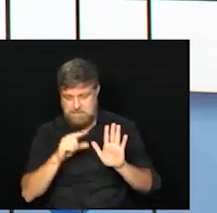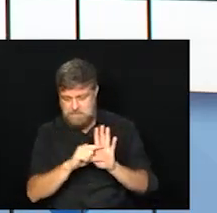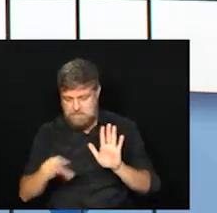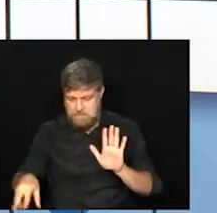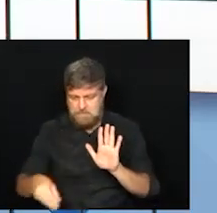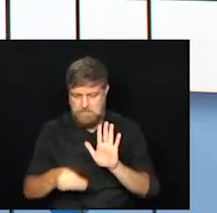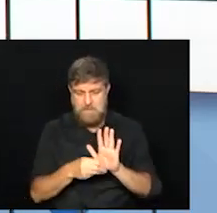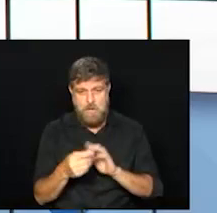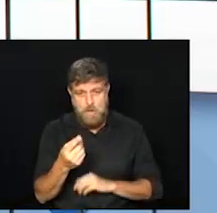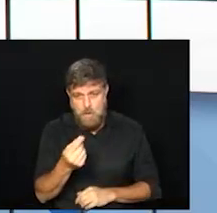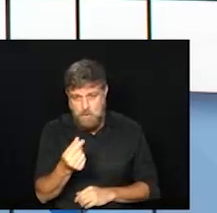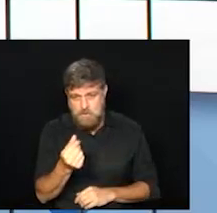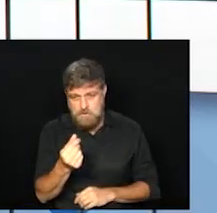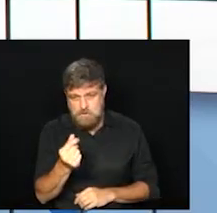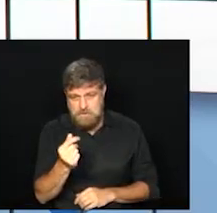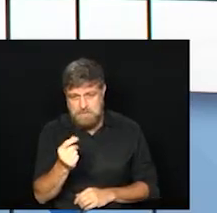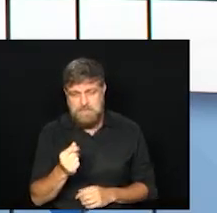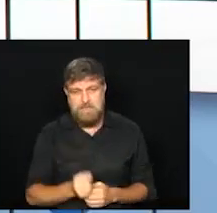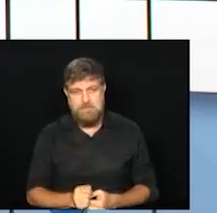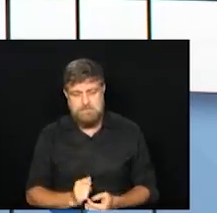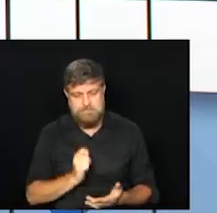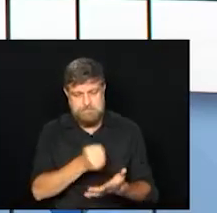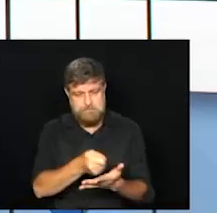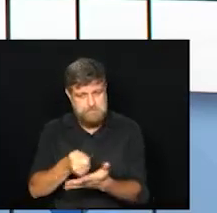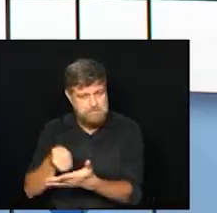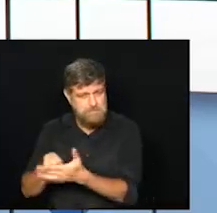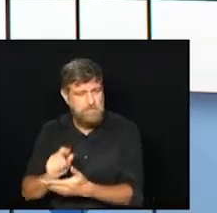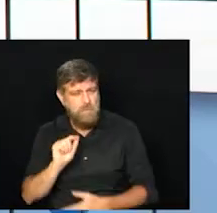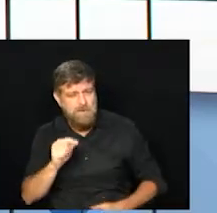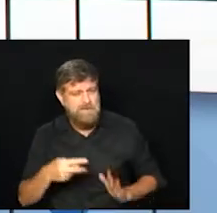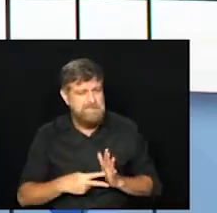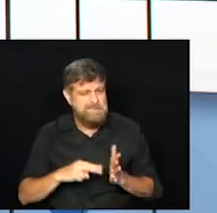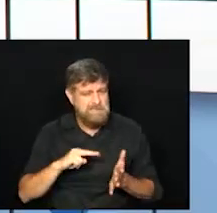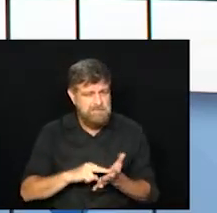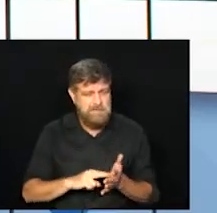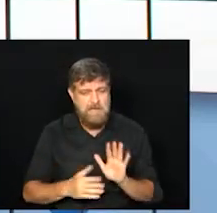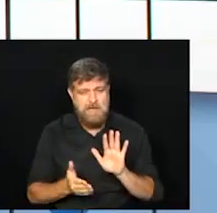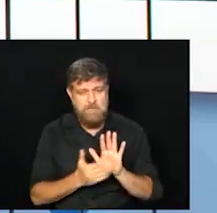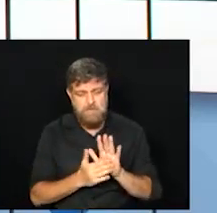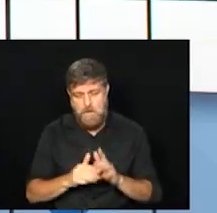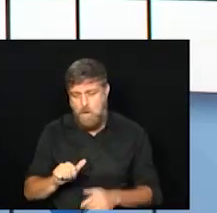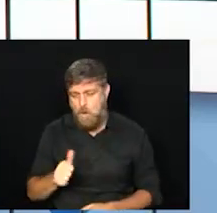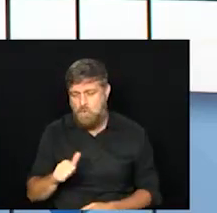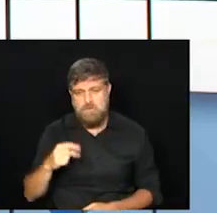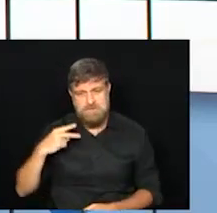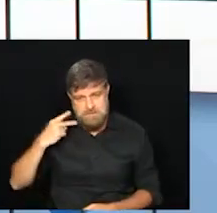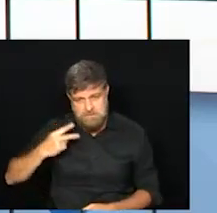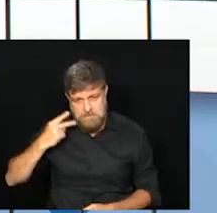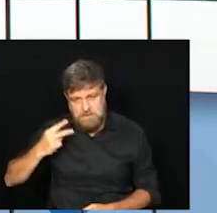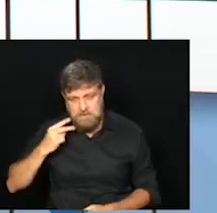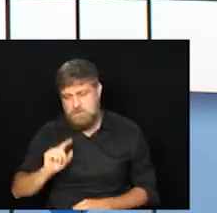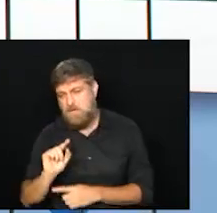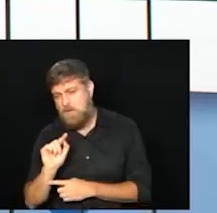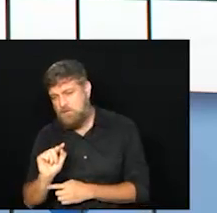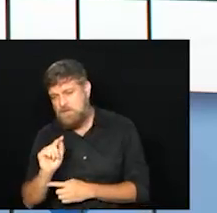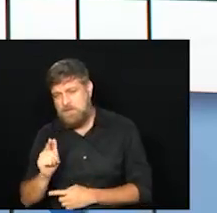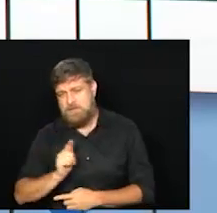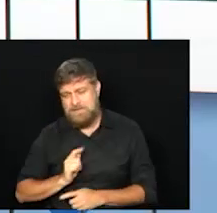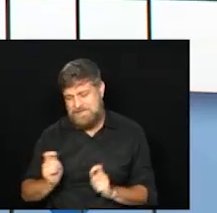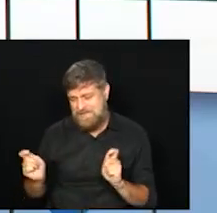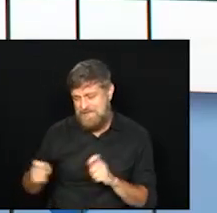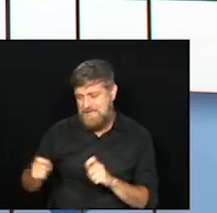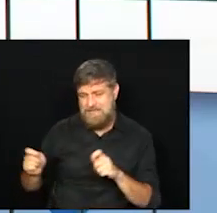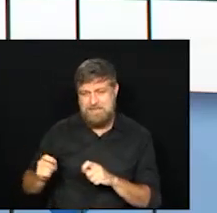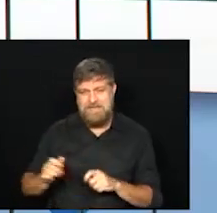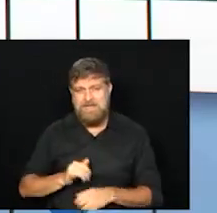do orçamento impositivo. Essa proposta é de autoria de 11 vereadores da Casa e vai possibilitar,